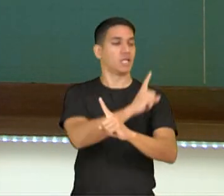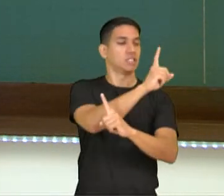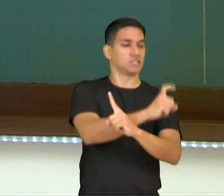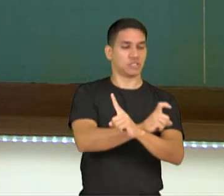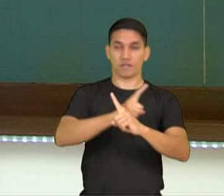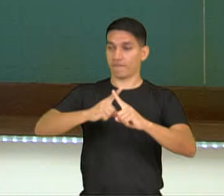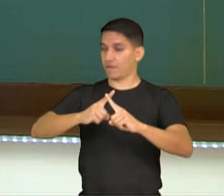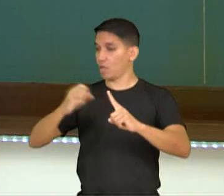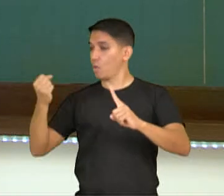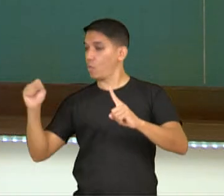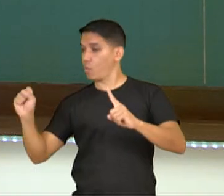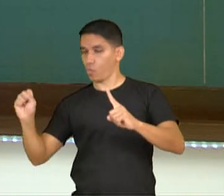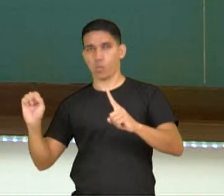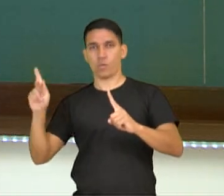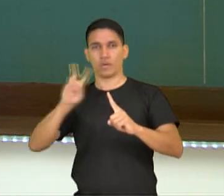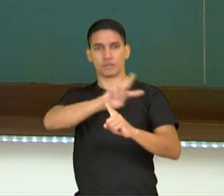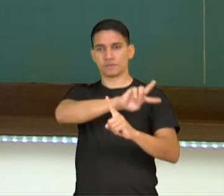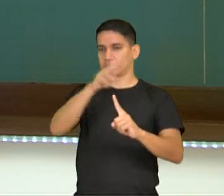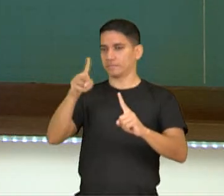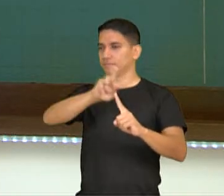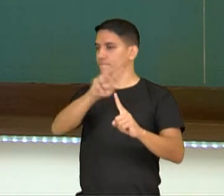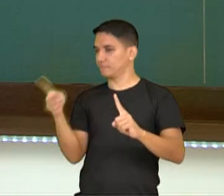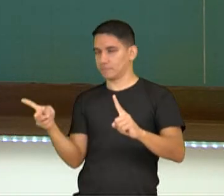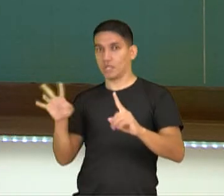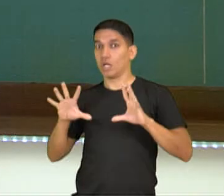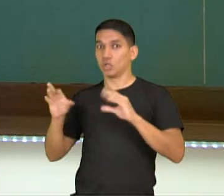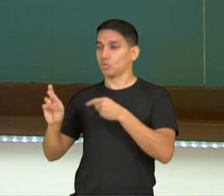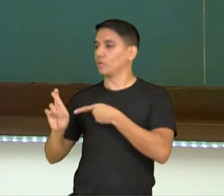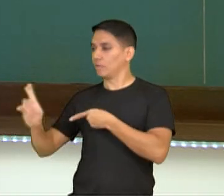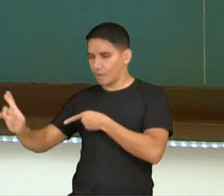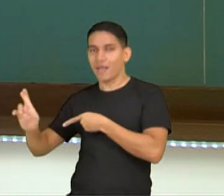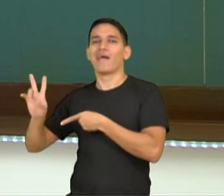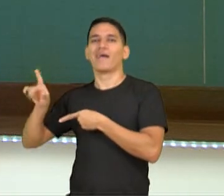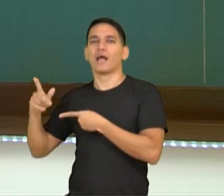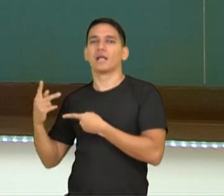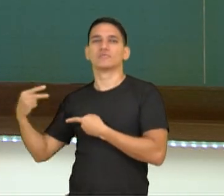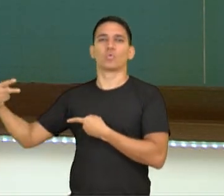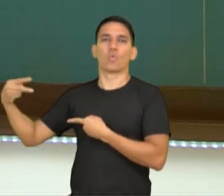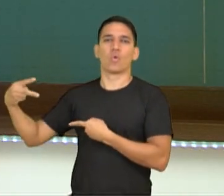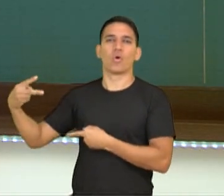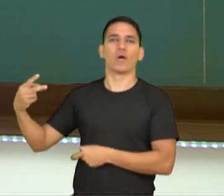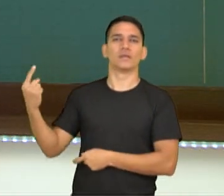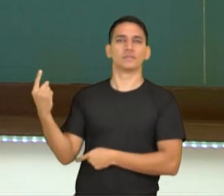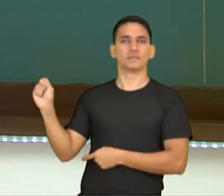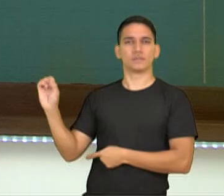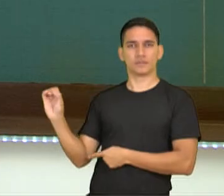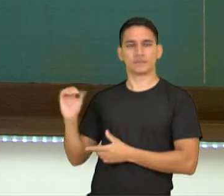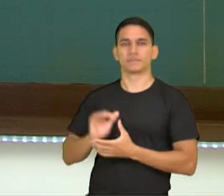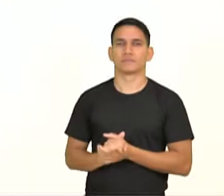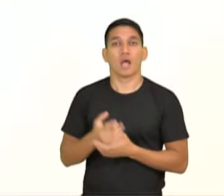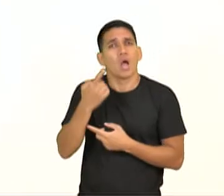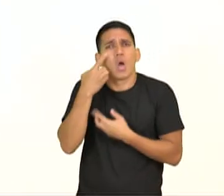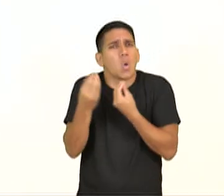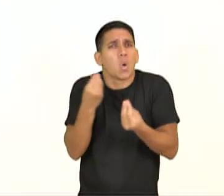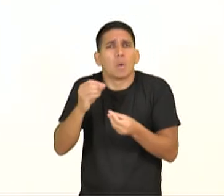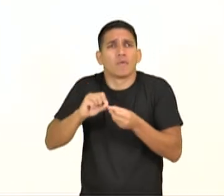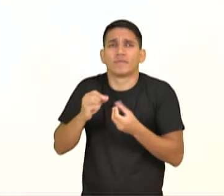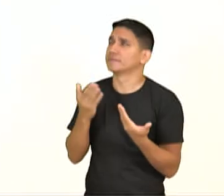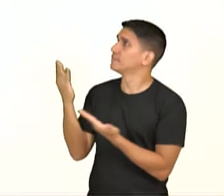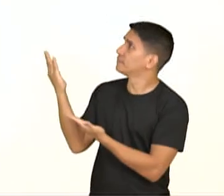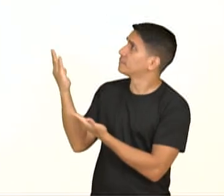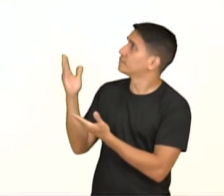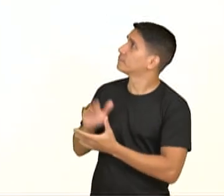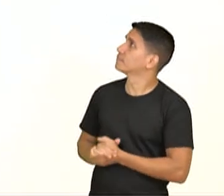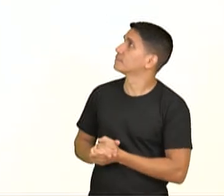8, tá bom? Tudo isso igual a 180, tá? Então, como que a gente faz isso? Ó, observe aqui comigo. X vezes